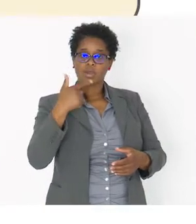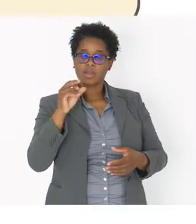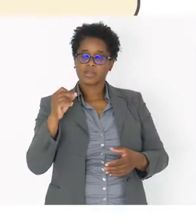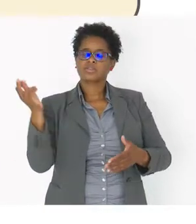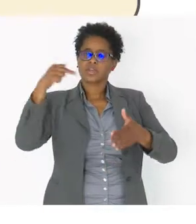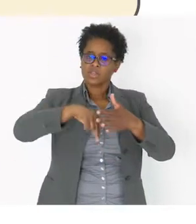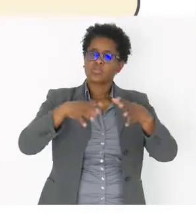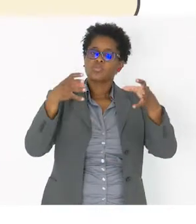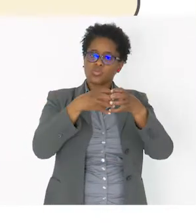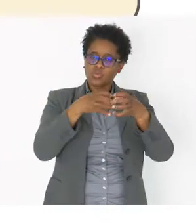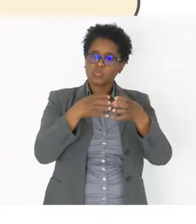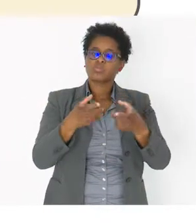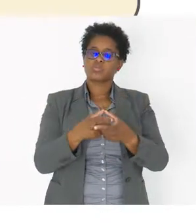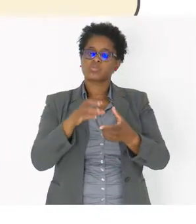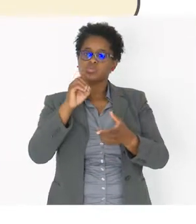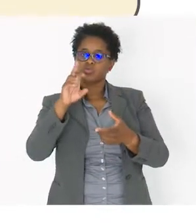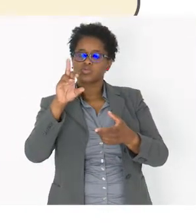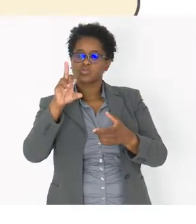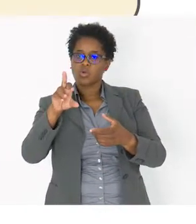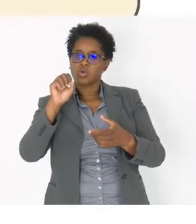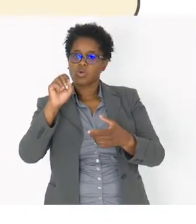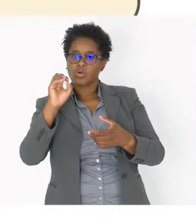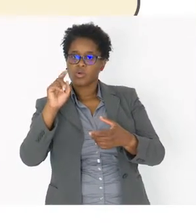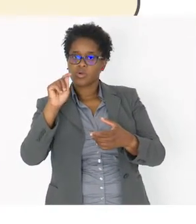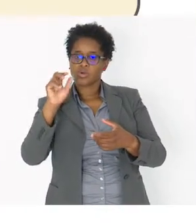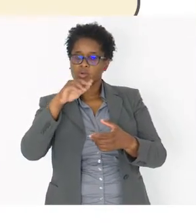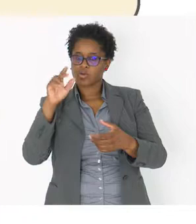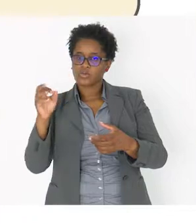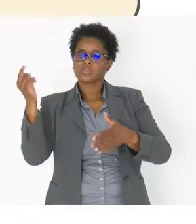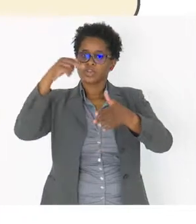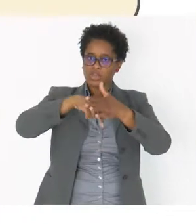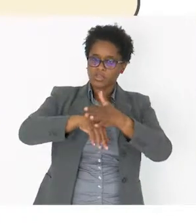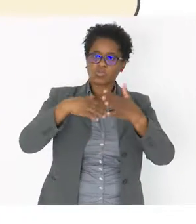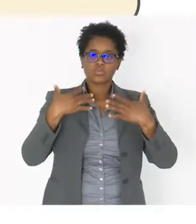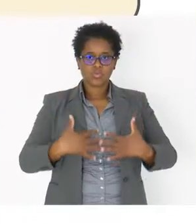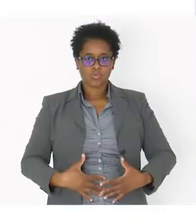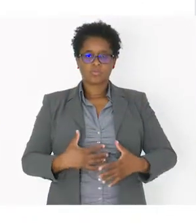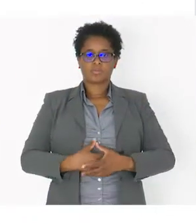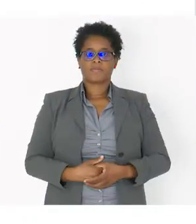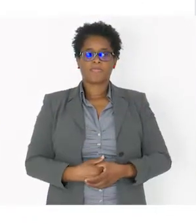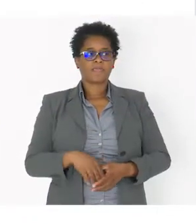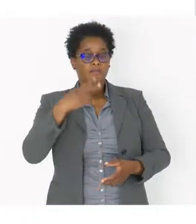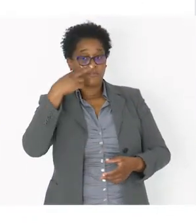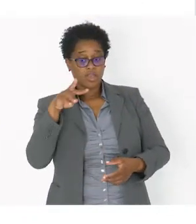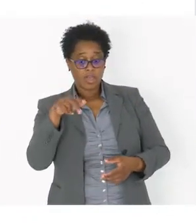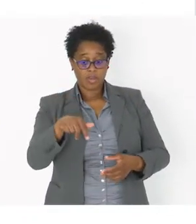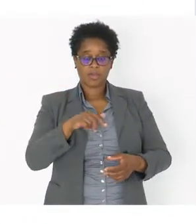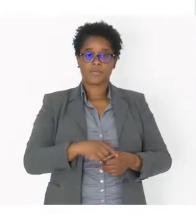órgãos internos, os órgãos que estão no interior do aparelho. Vejamos